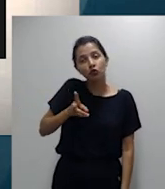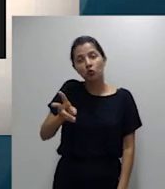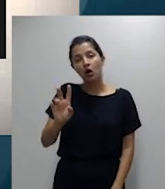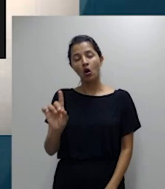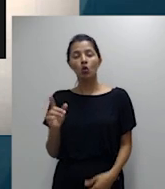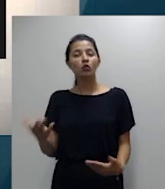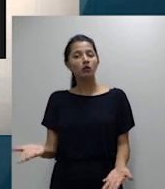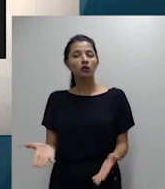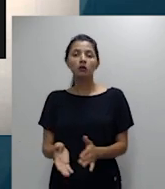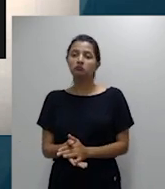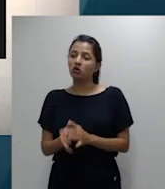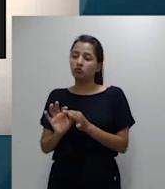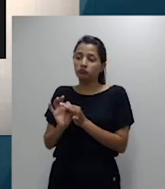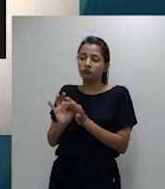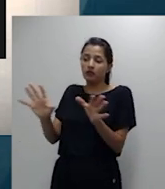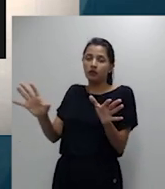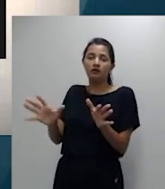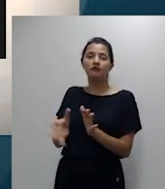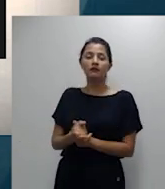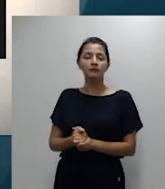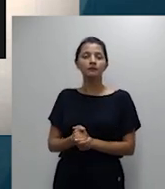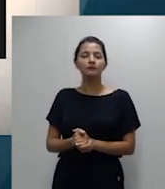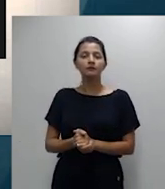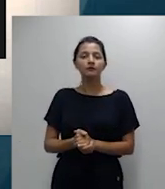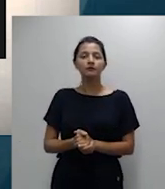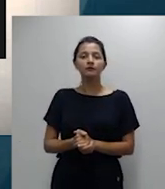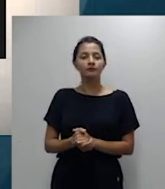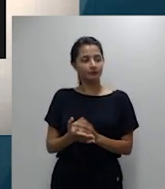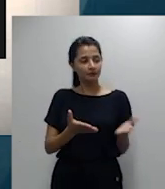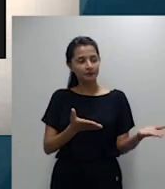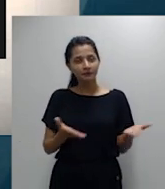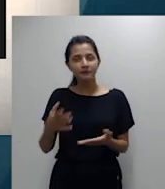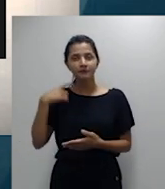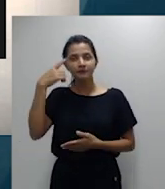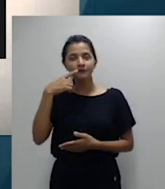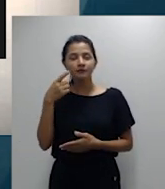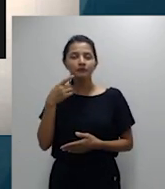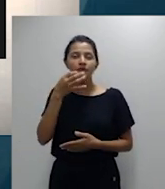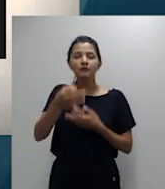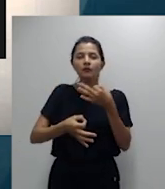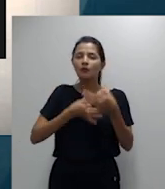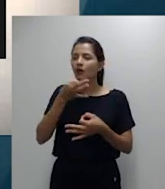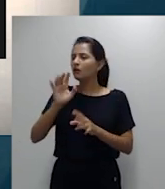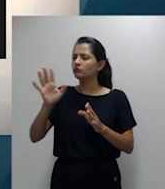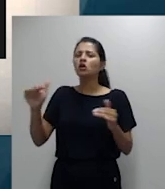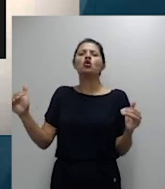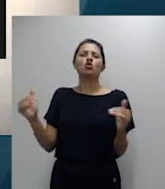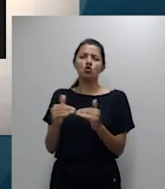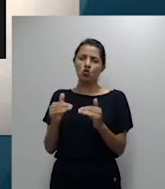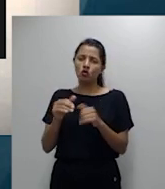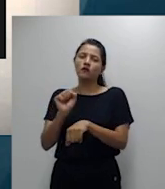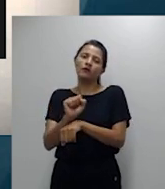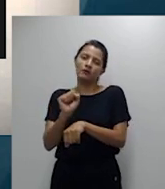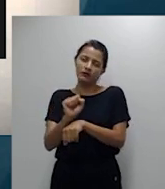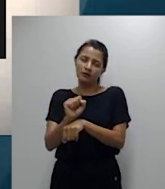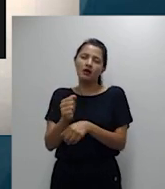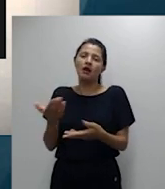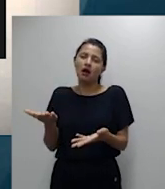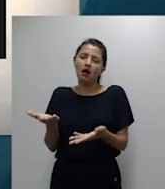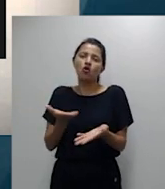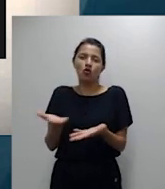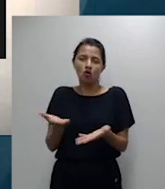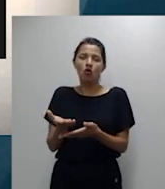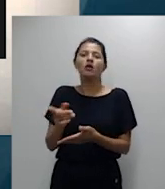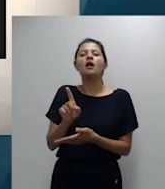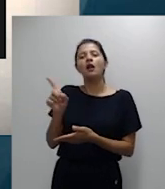deixando totalmente à vontade lá vamos ouvido e não menos congela estamos acordo vamos aguardar nessa demanda agora lá